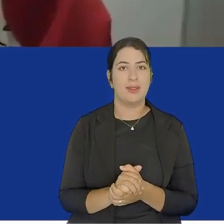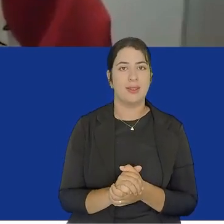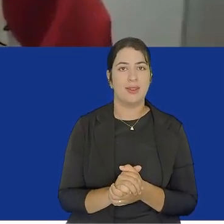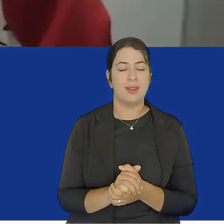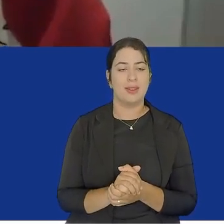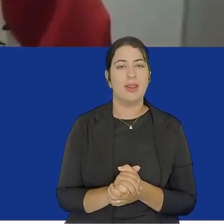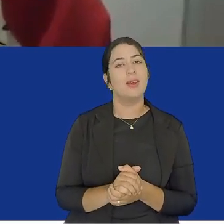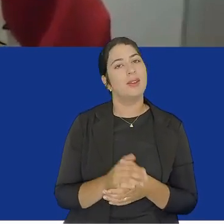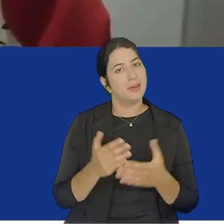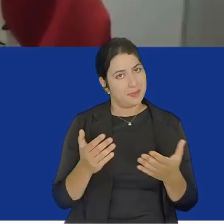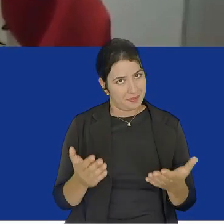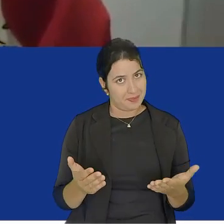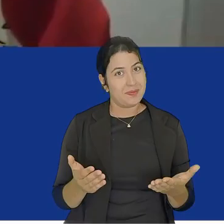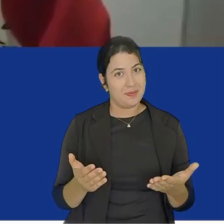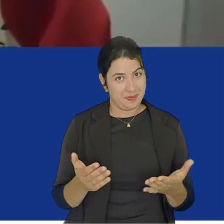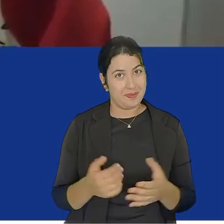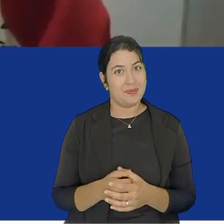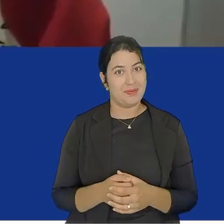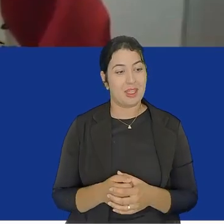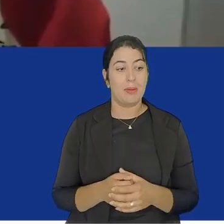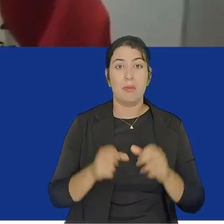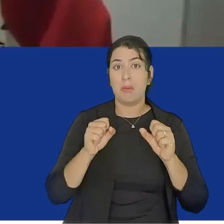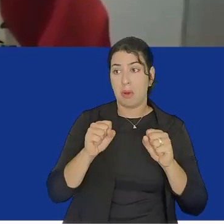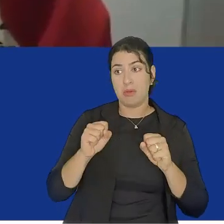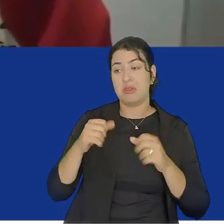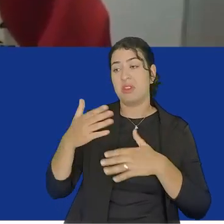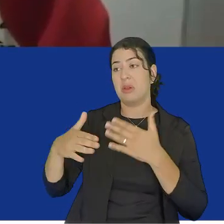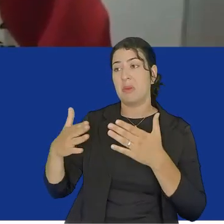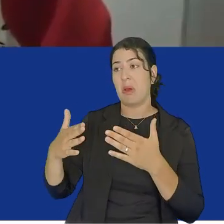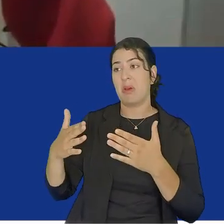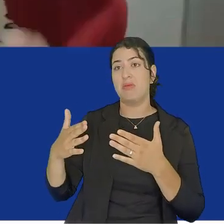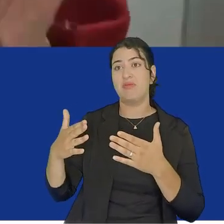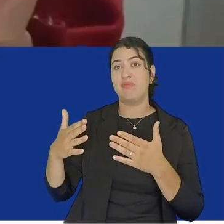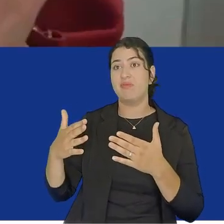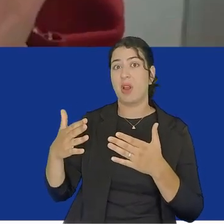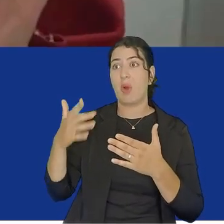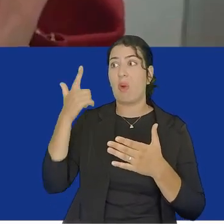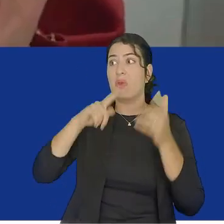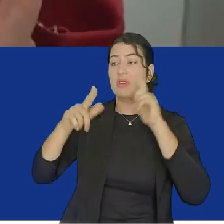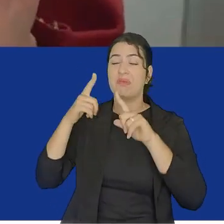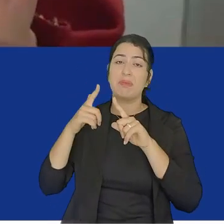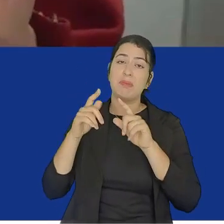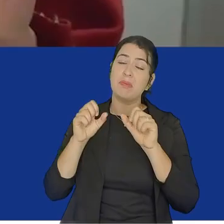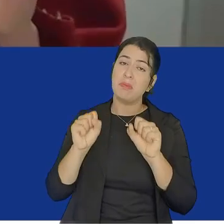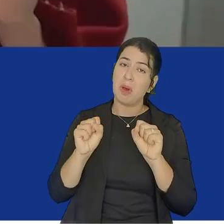Então, isso pode, não dá nada. Bom, não sei, mas acolhimento já é bastante coisa. Eu vou repetir.